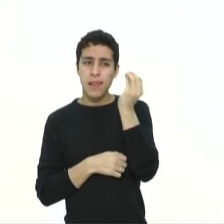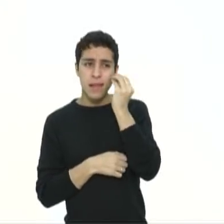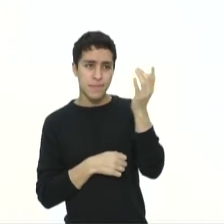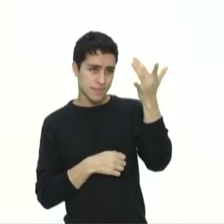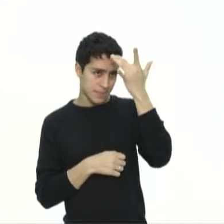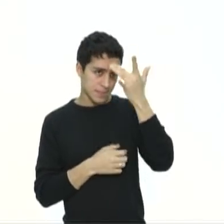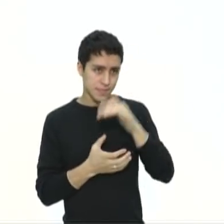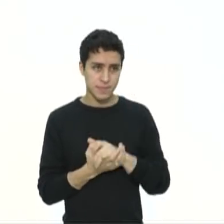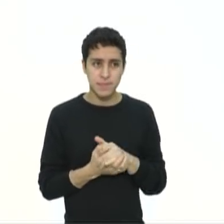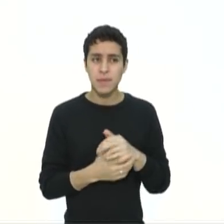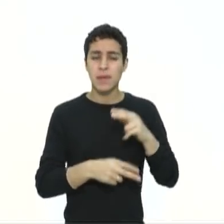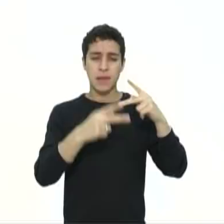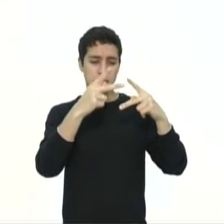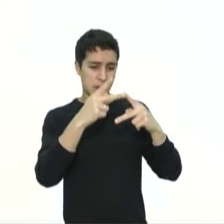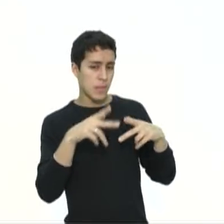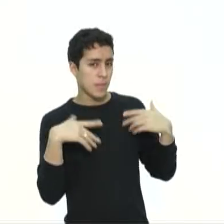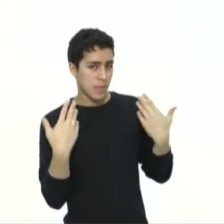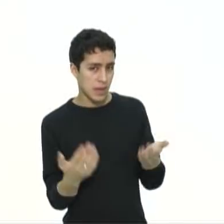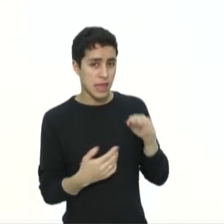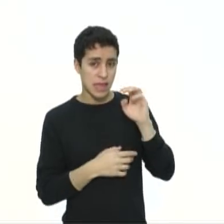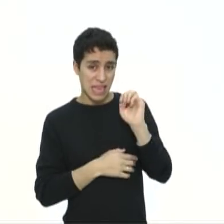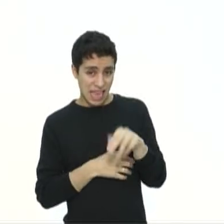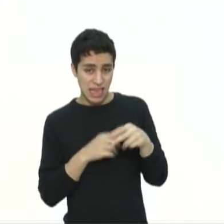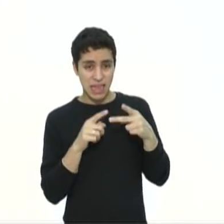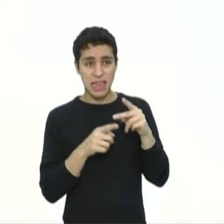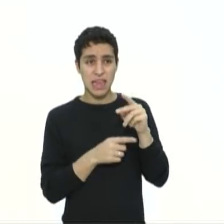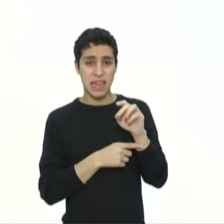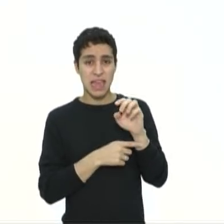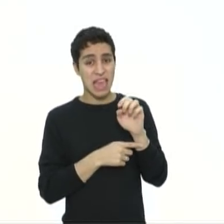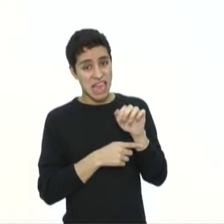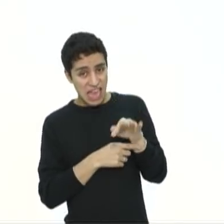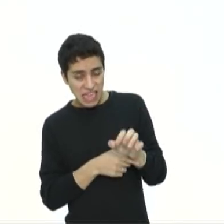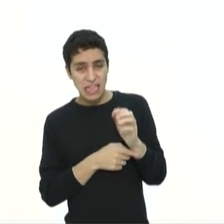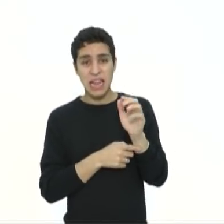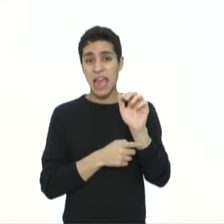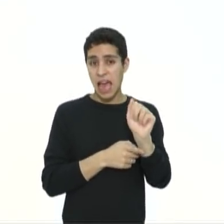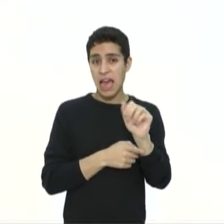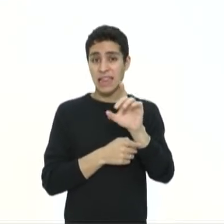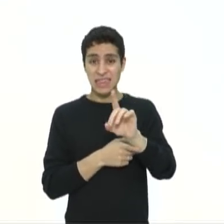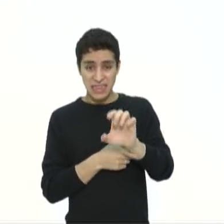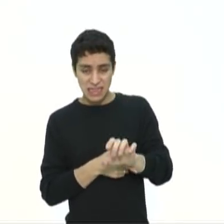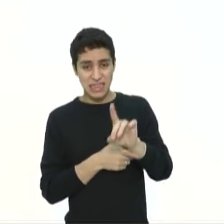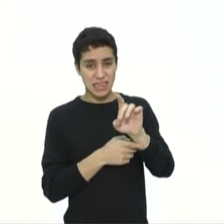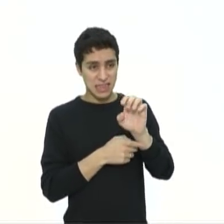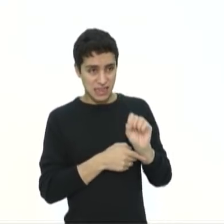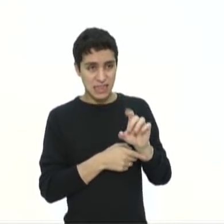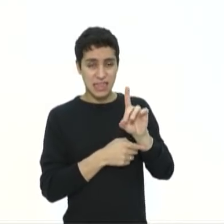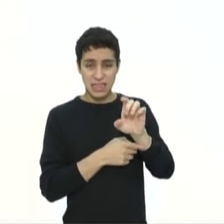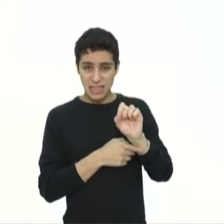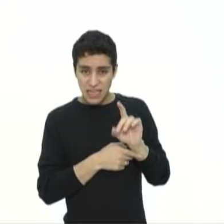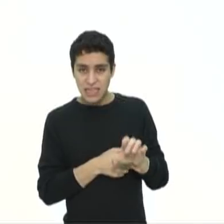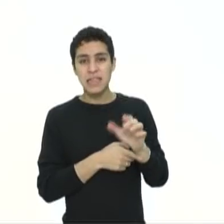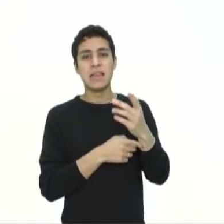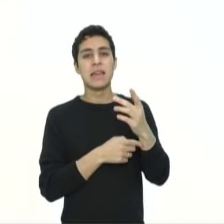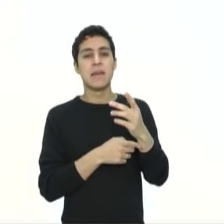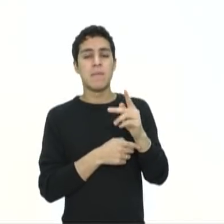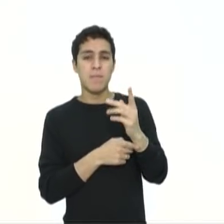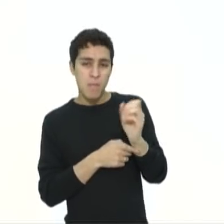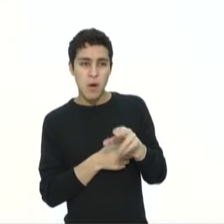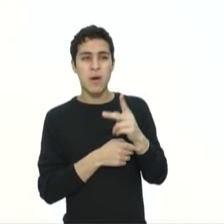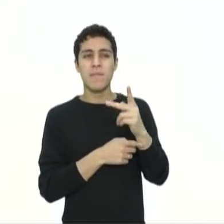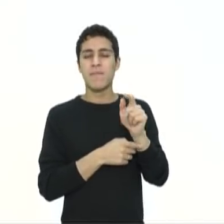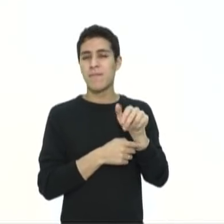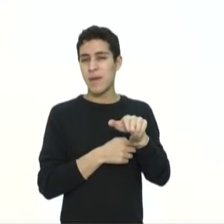memorizar. As preposições são em, entre, a, de, desde, por, perante,